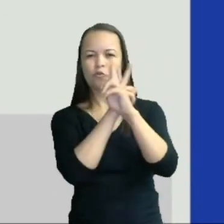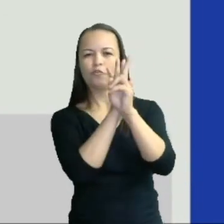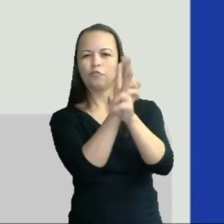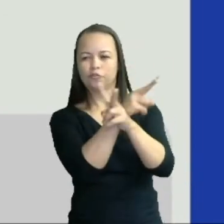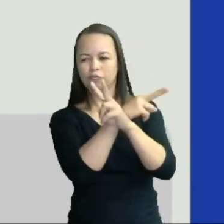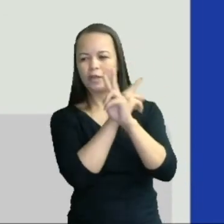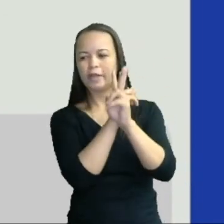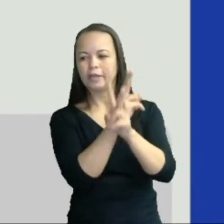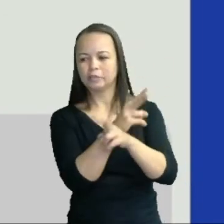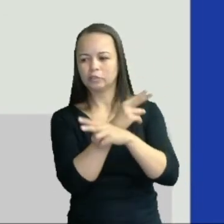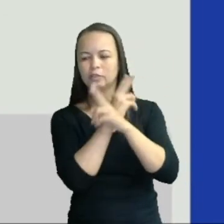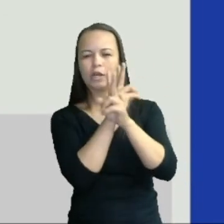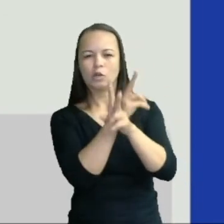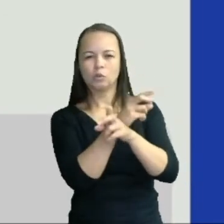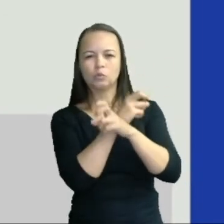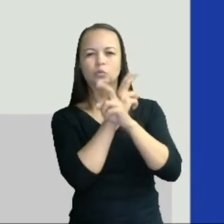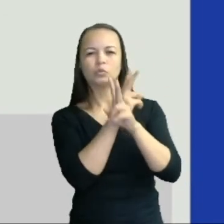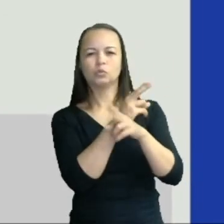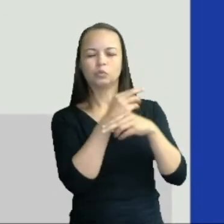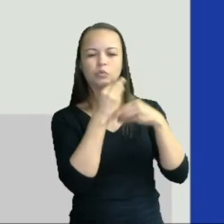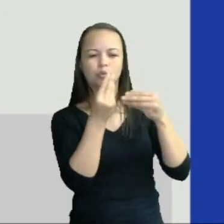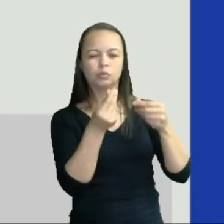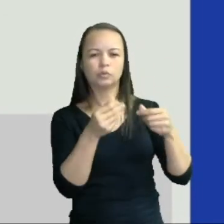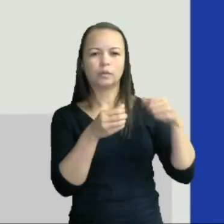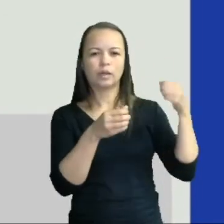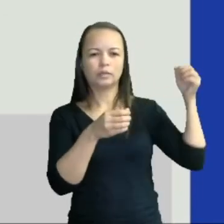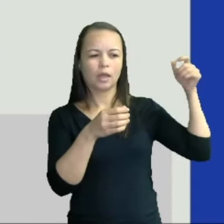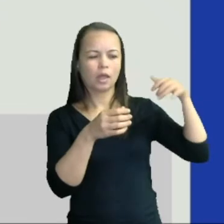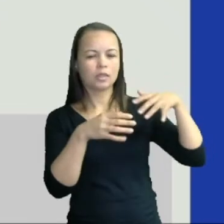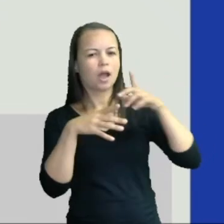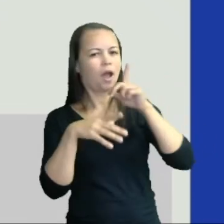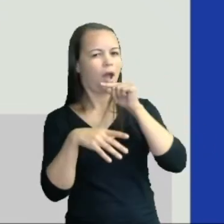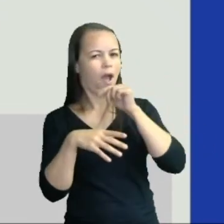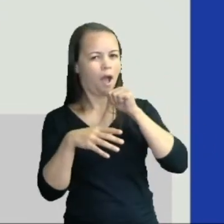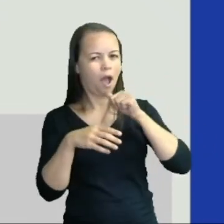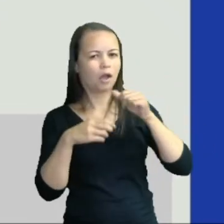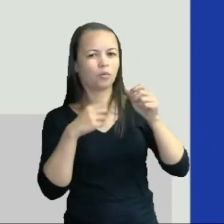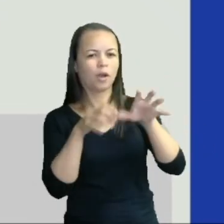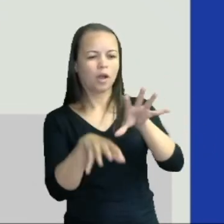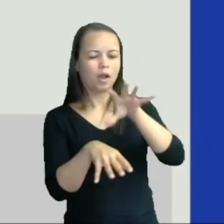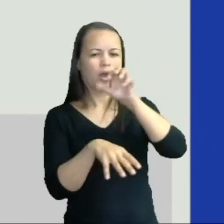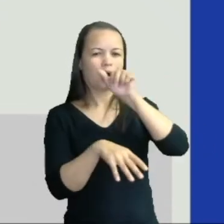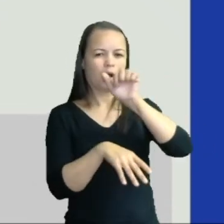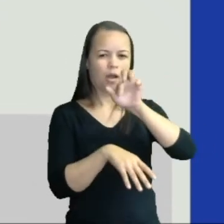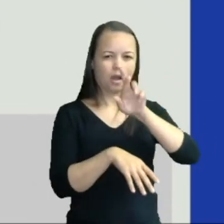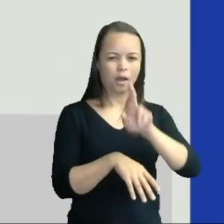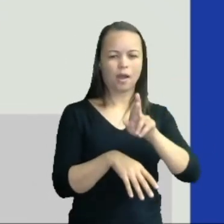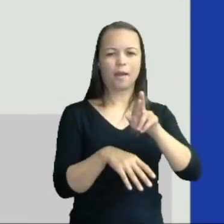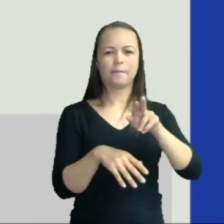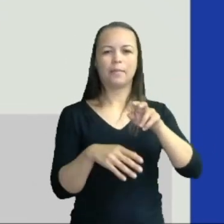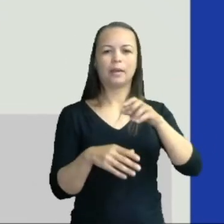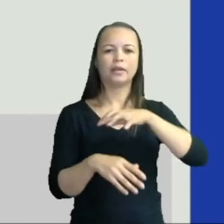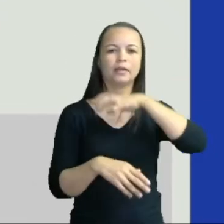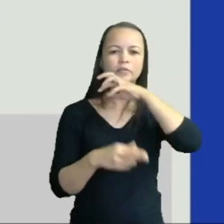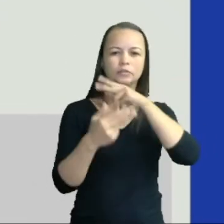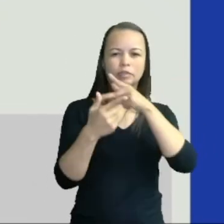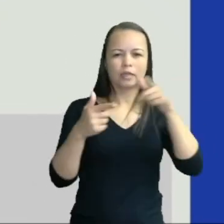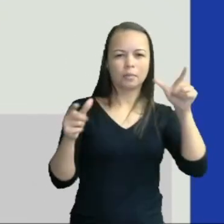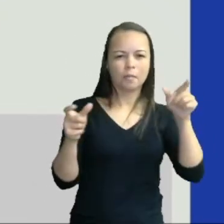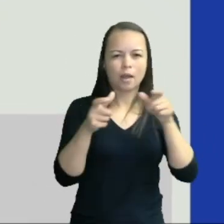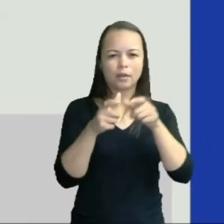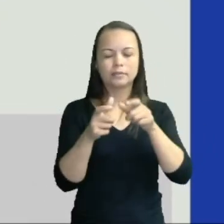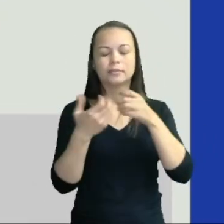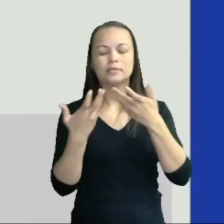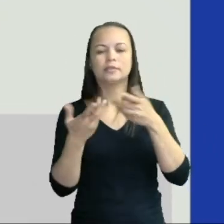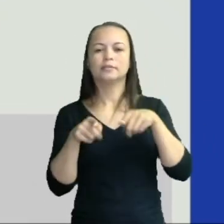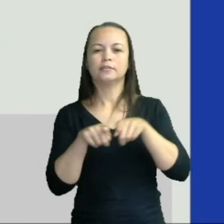traz para dentro dessas rachaduras água, ar, pequenos animais e plantas. Tudo